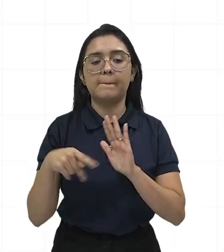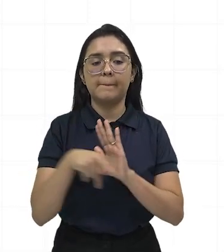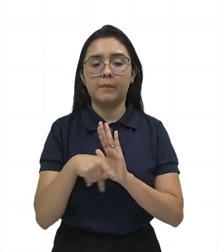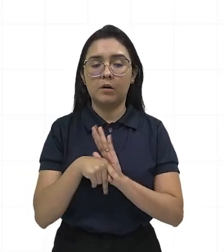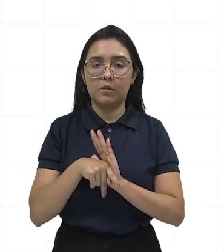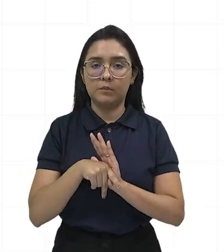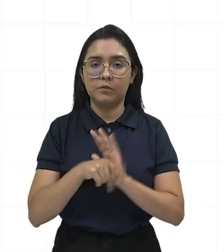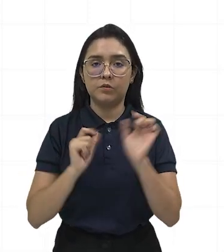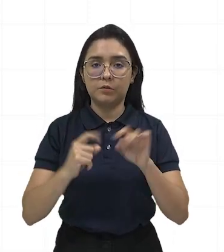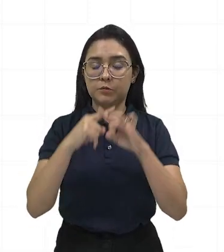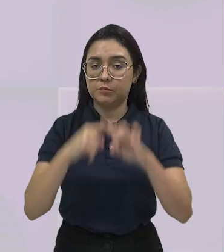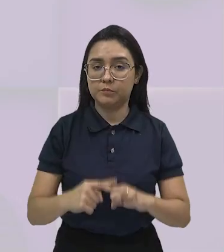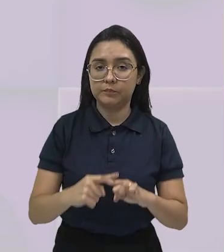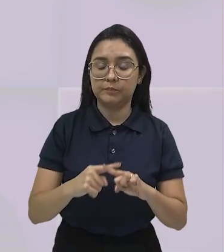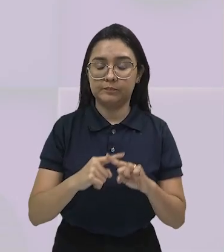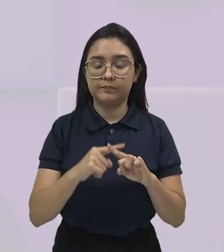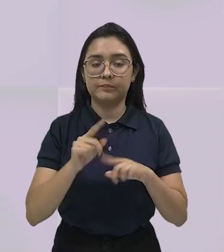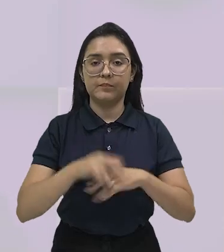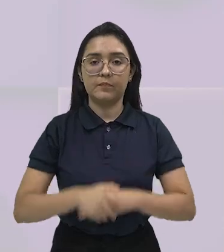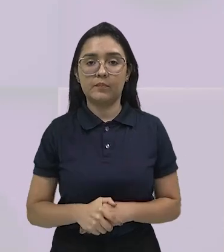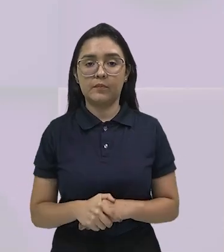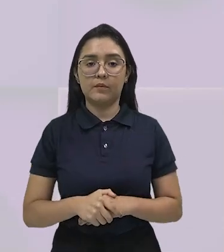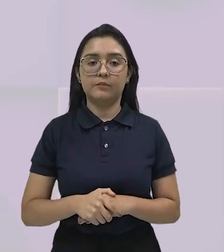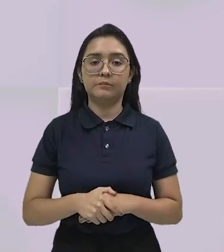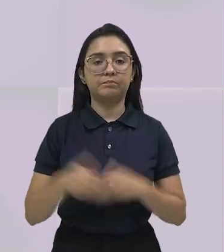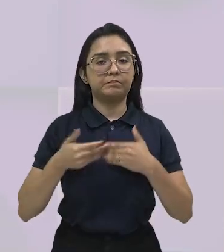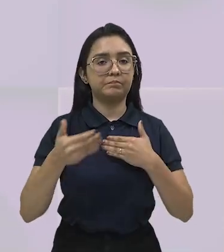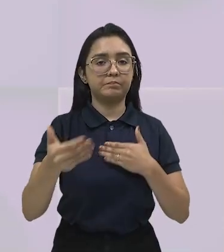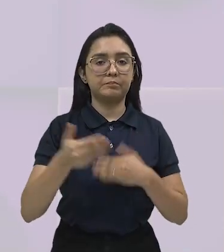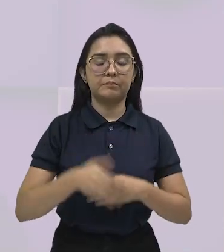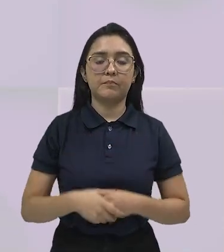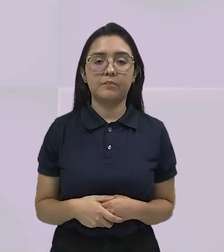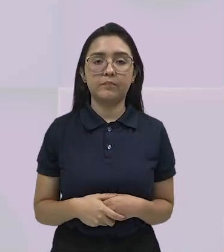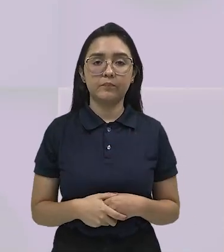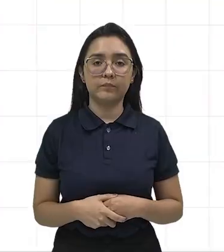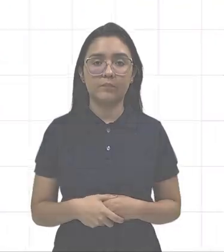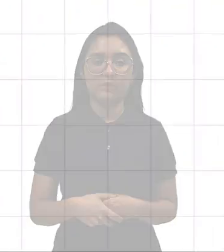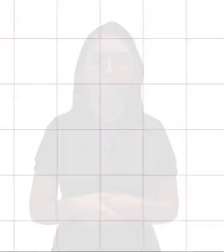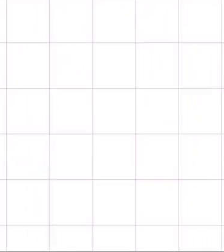do princípio multiplicativo. Vamos à nossa aula.